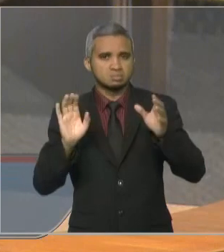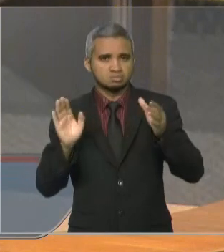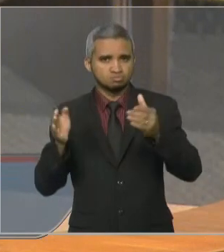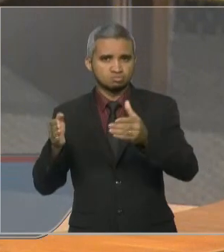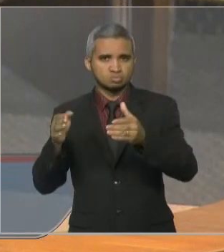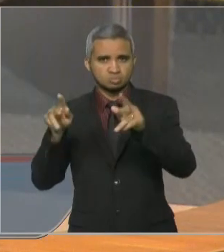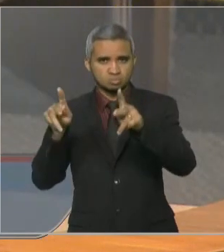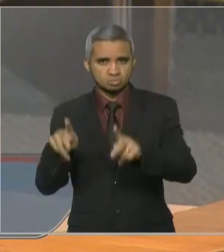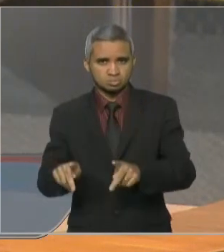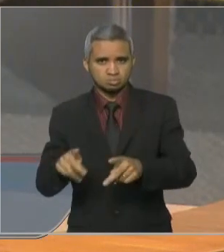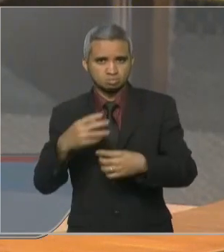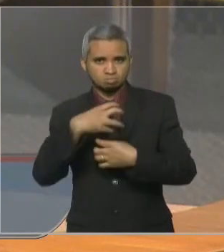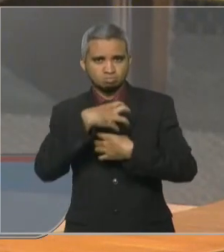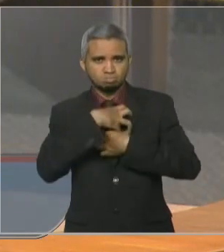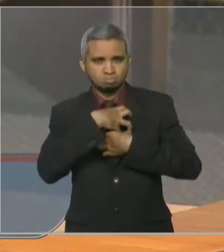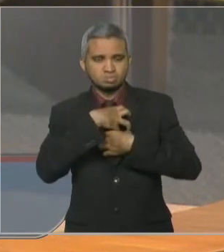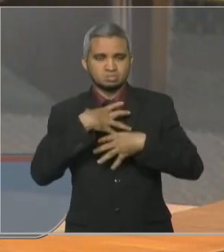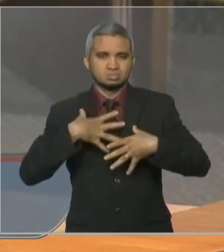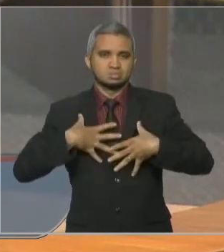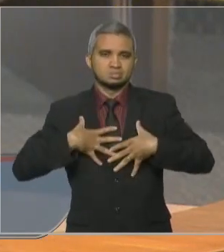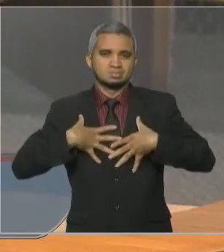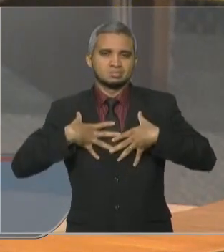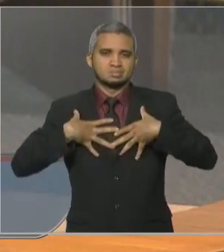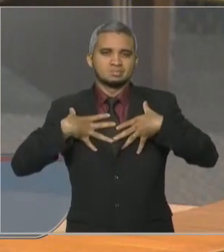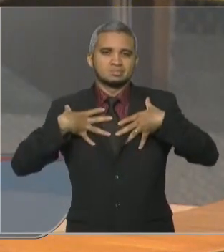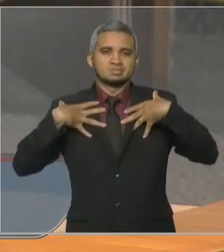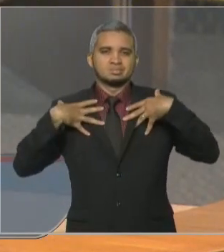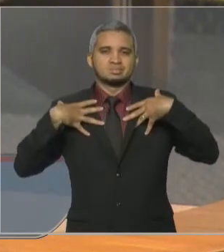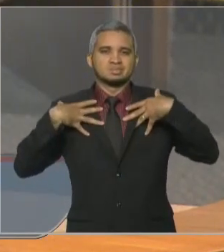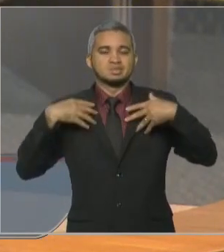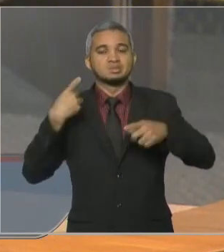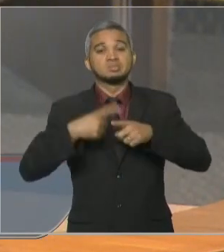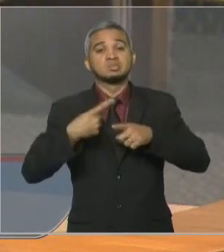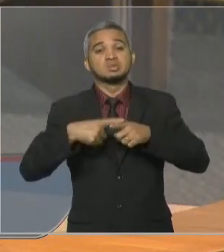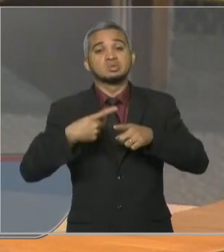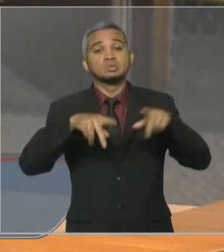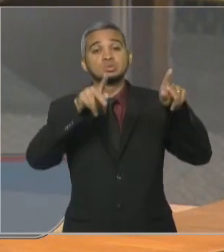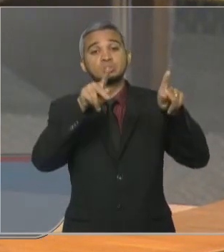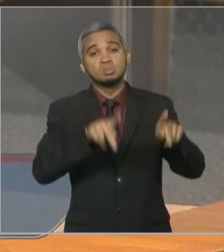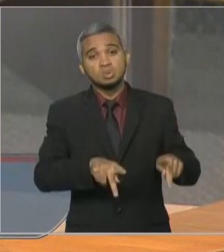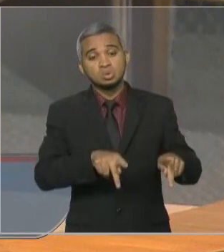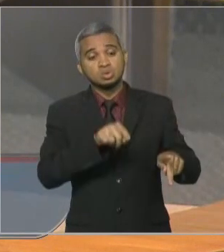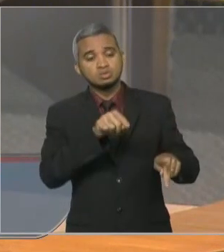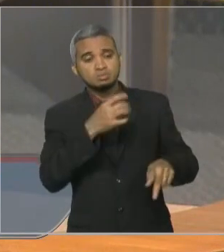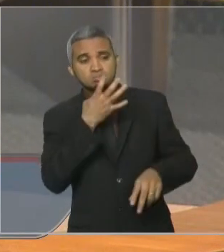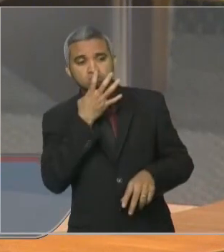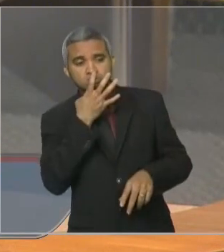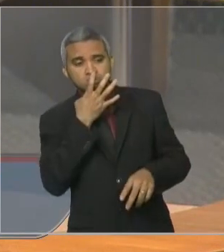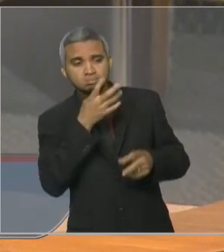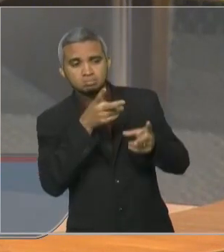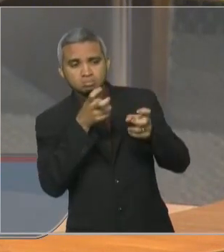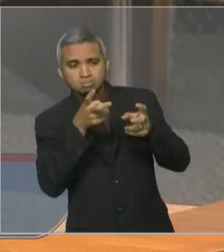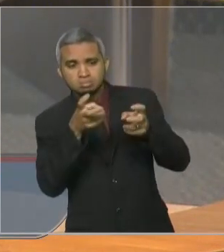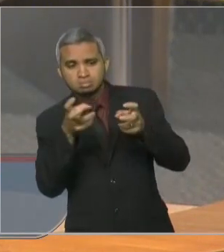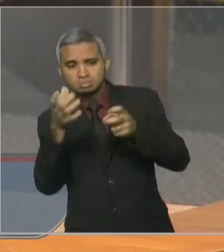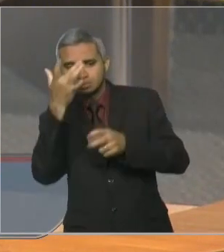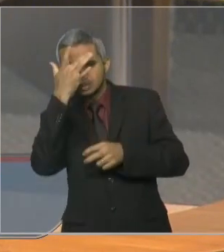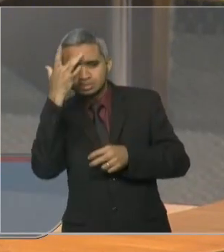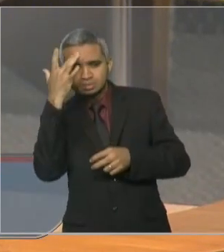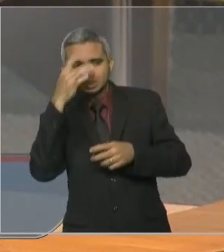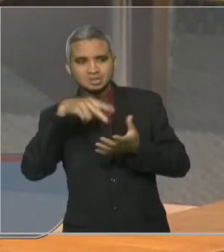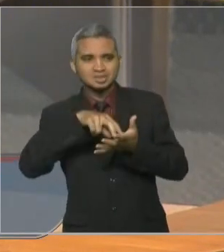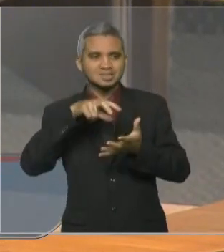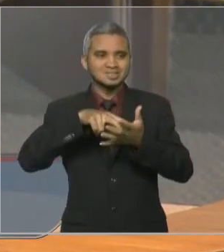ali alegre, alegre porque o povo, juntamente com o povo, fez uma